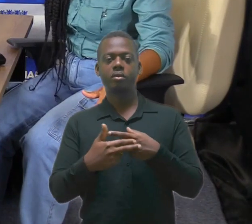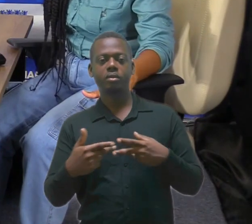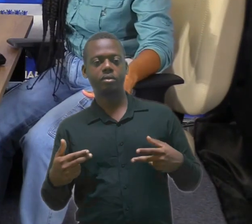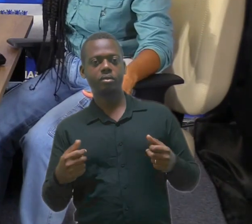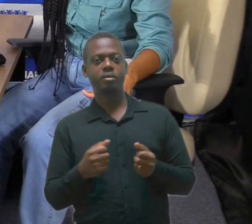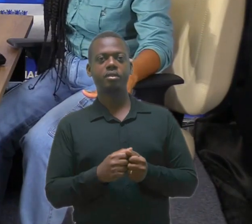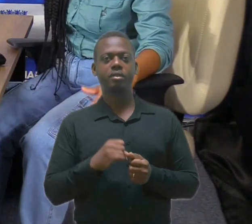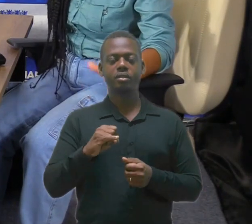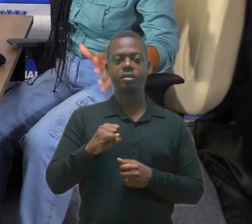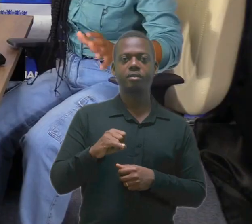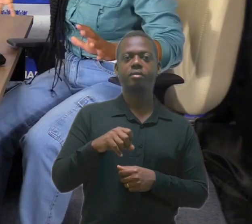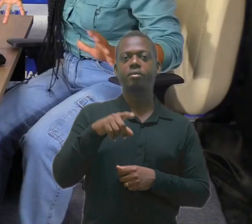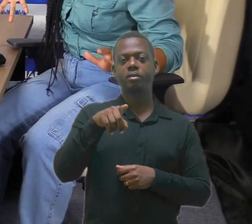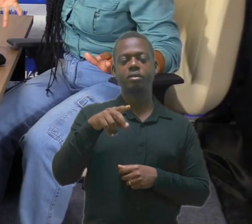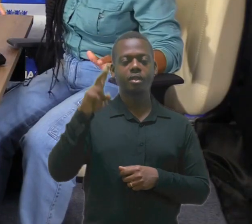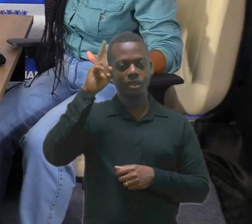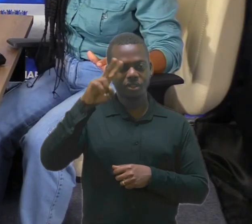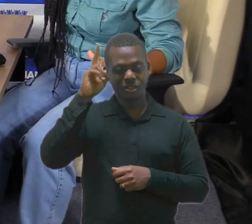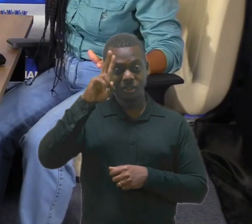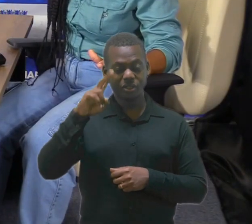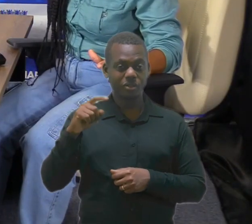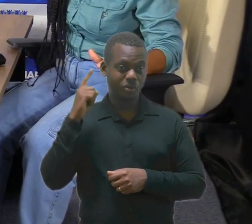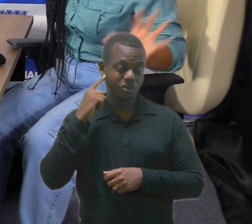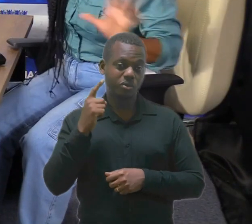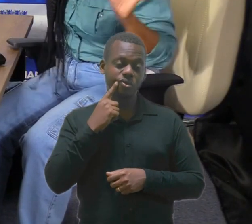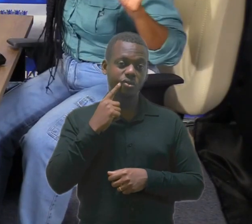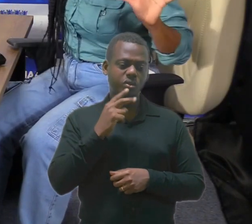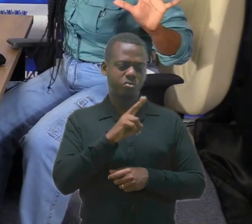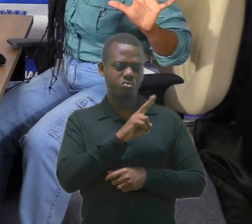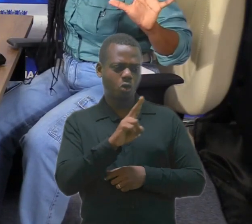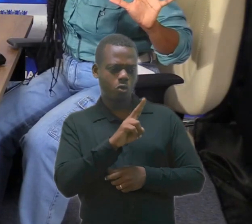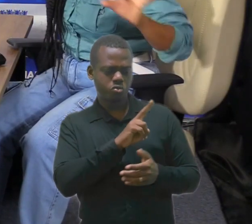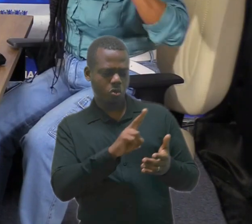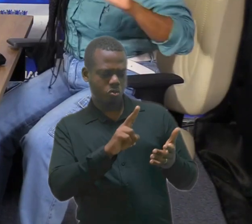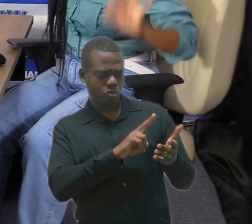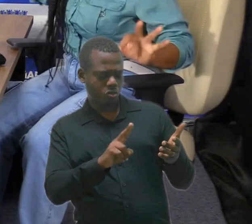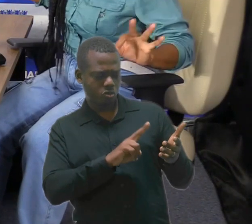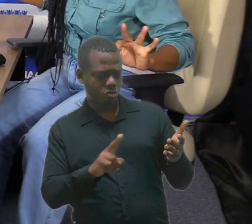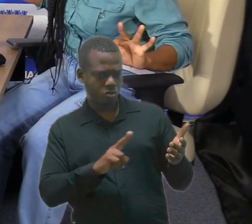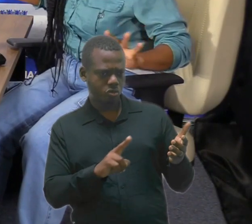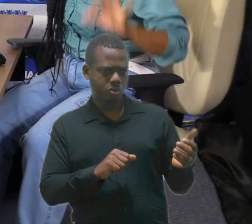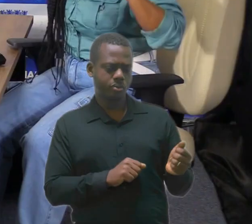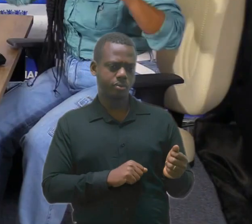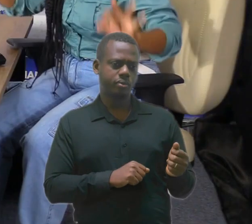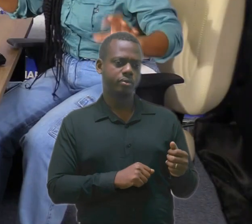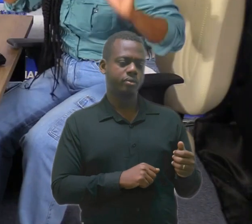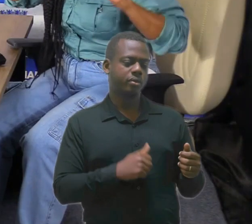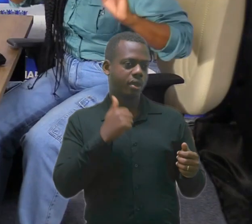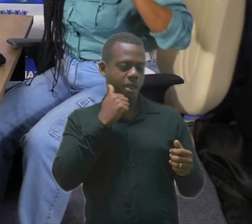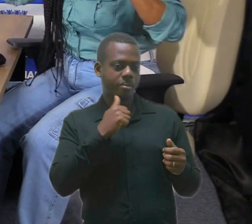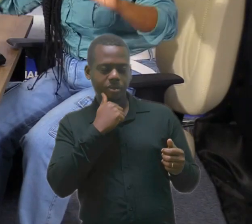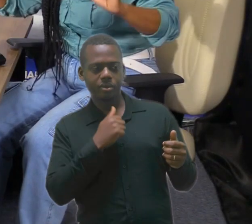têm. Se você for levantar aqui histórica dos surdos, você vai encontrar esses nomes. Uhum. Todos esses nomes vão entrar.